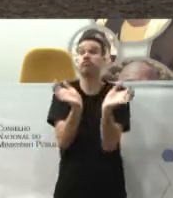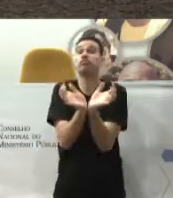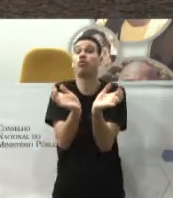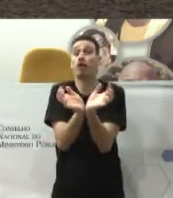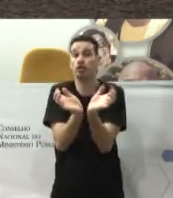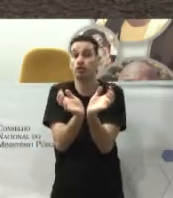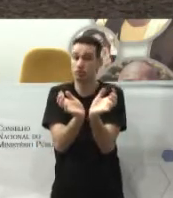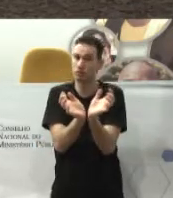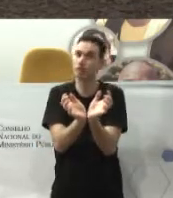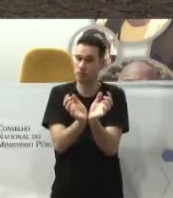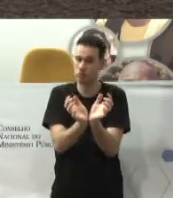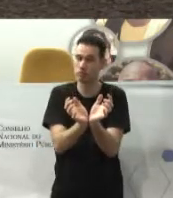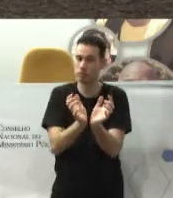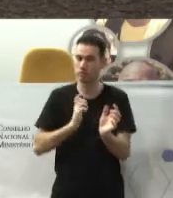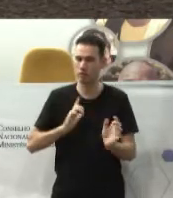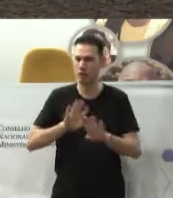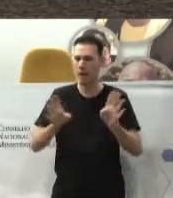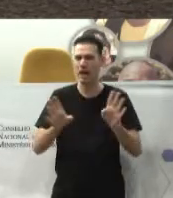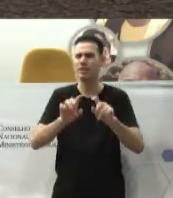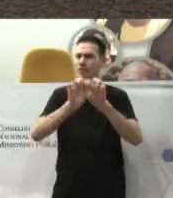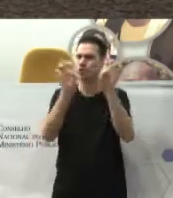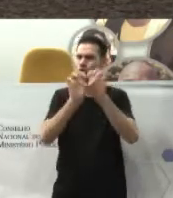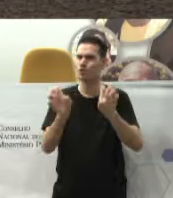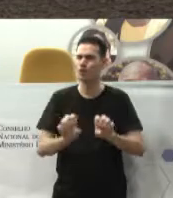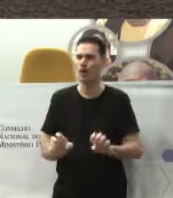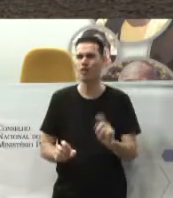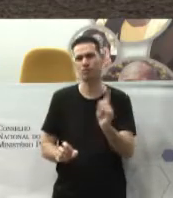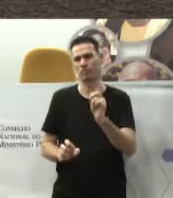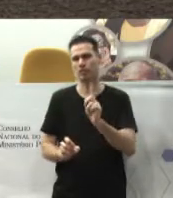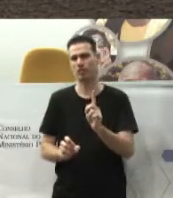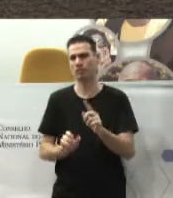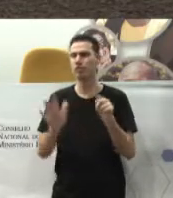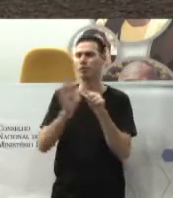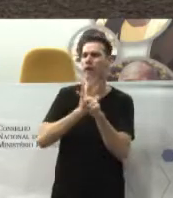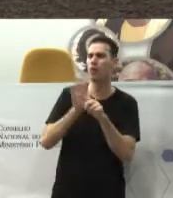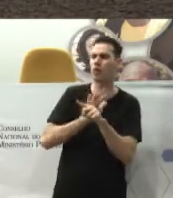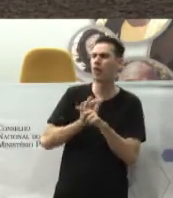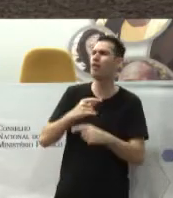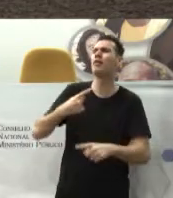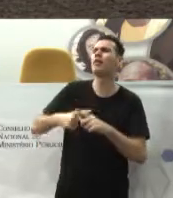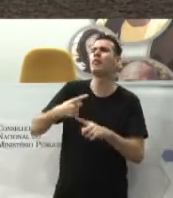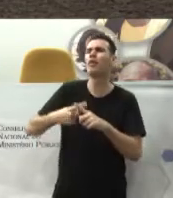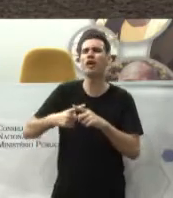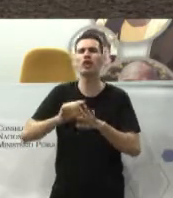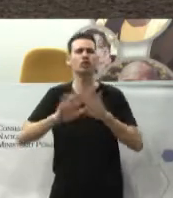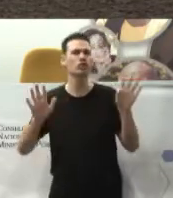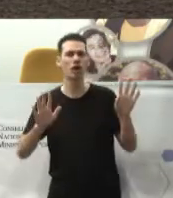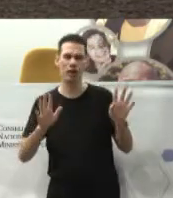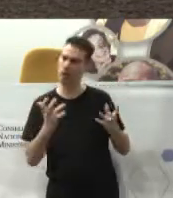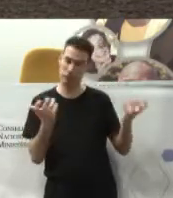são coletivas, porém não são estruturais. Elas não se perguntam da causa, tratam